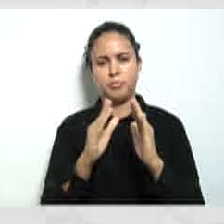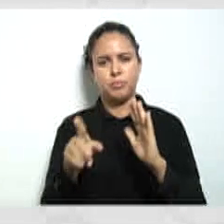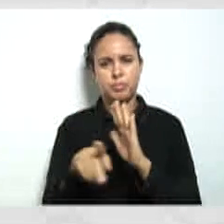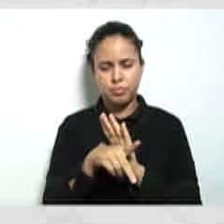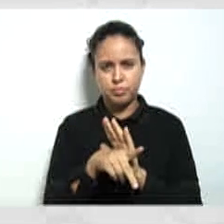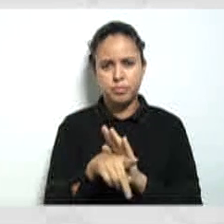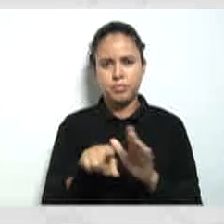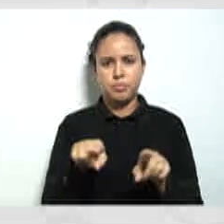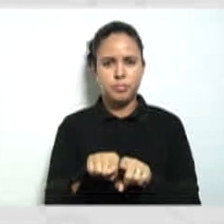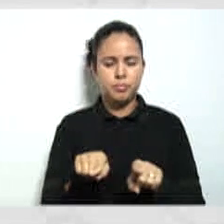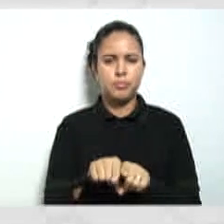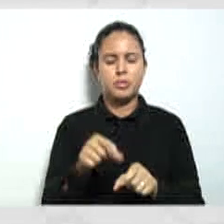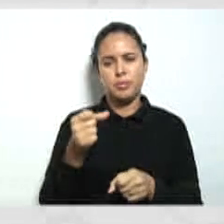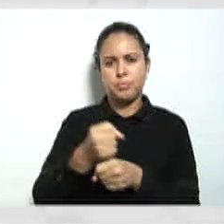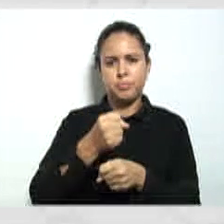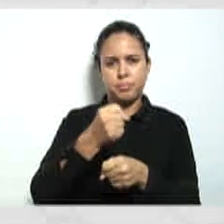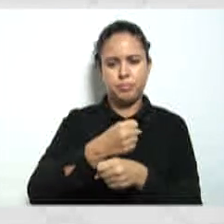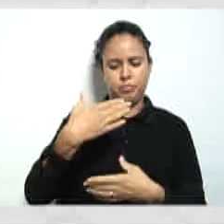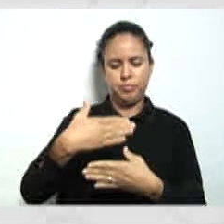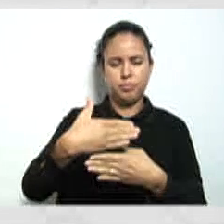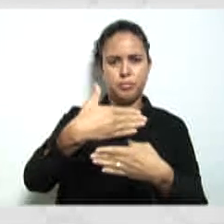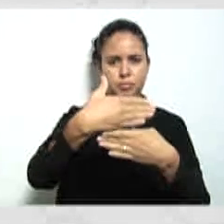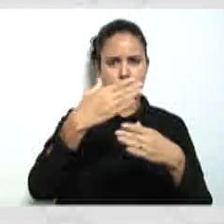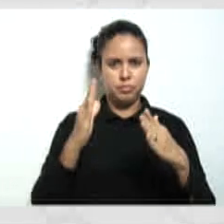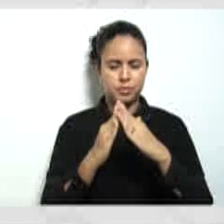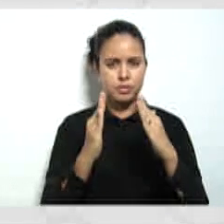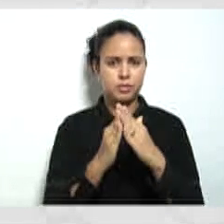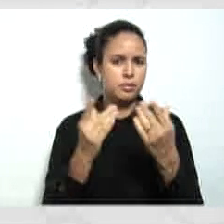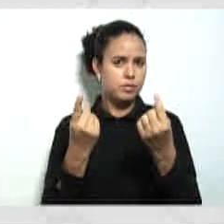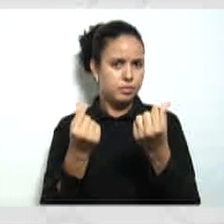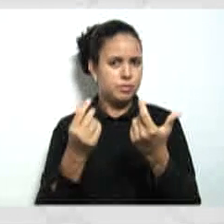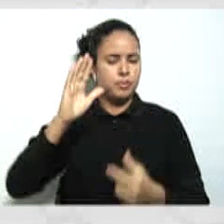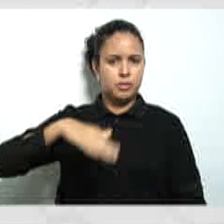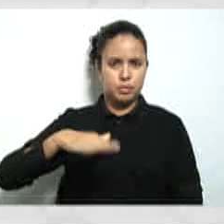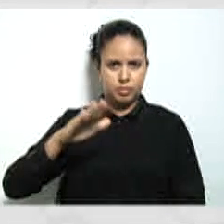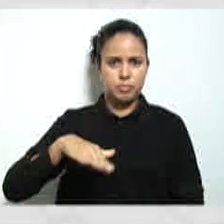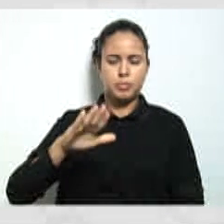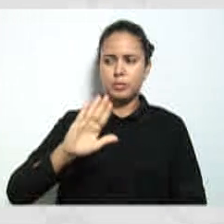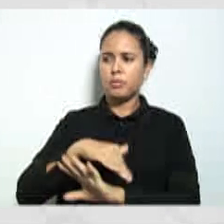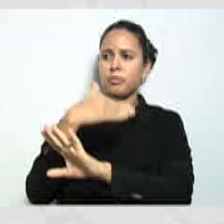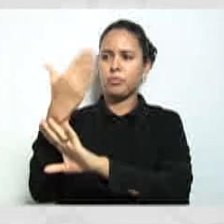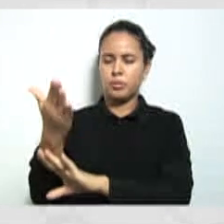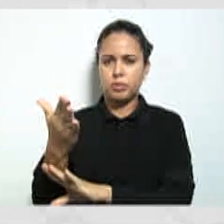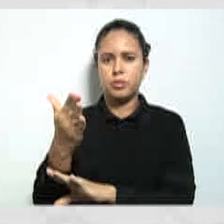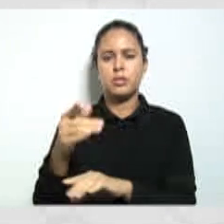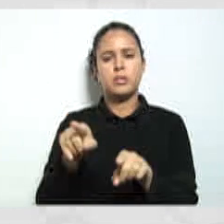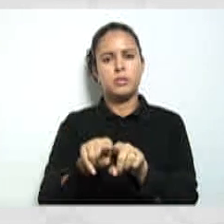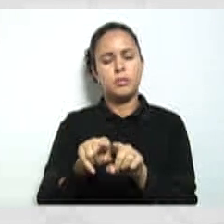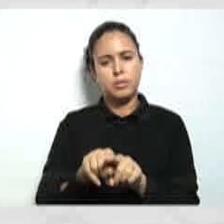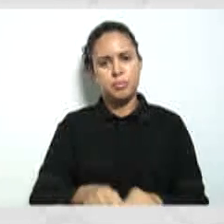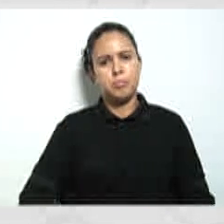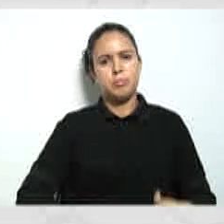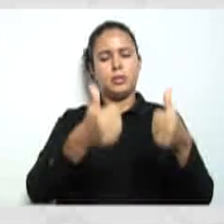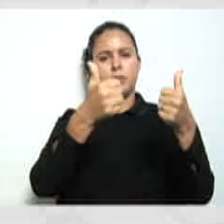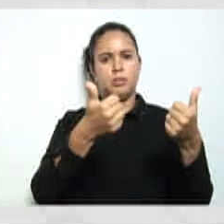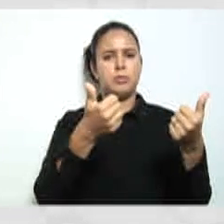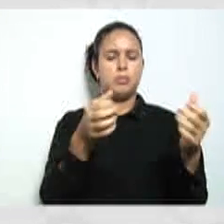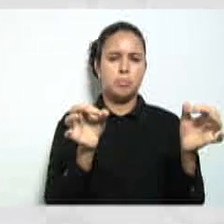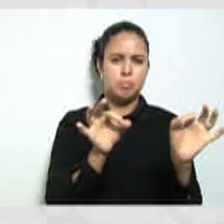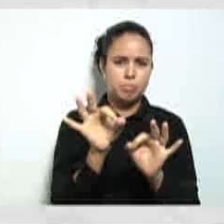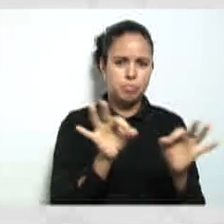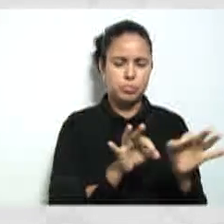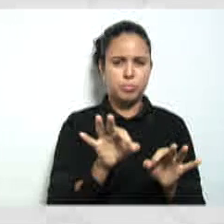questão de construir imóveis por um valor mais baixo do mercado e por uma questão de melhor acabamento e